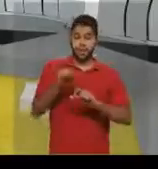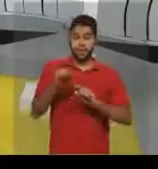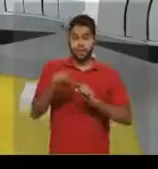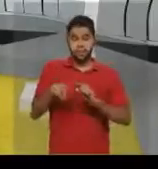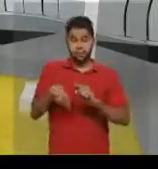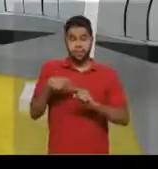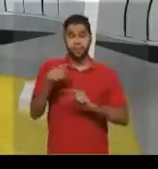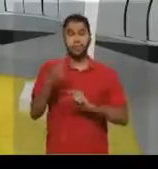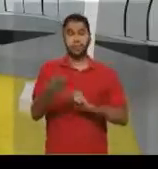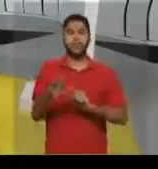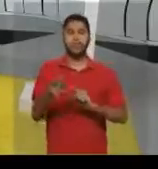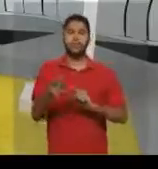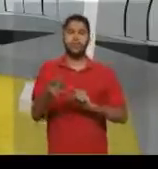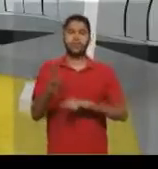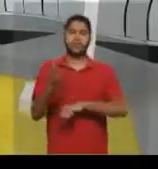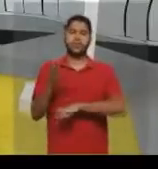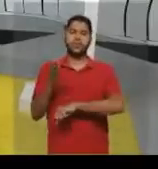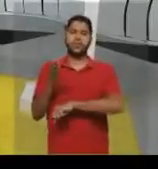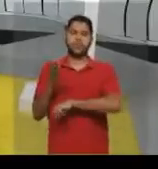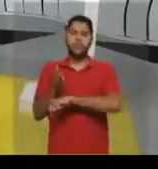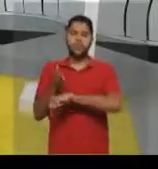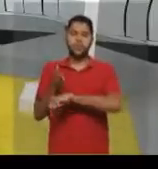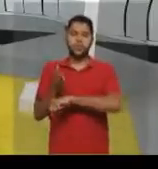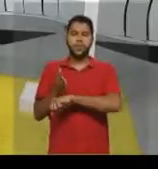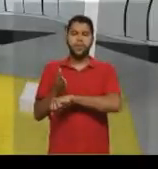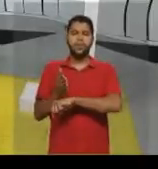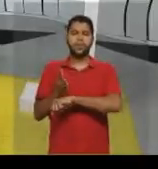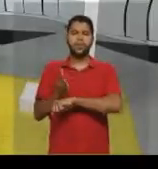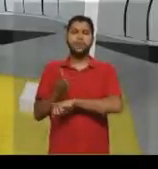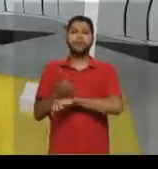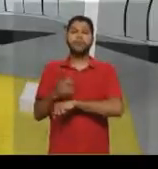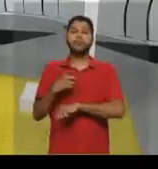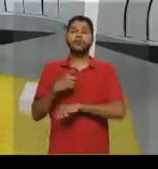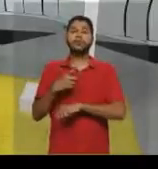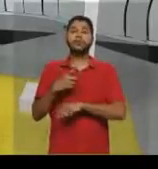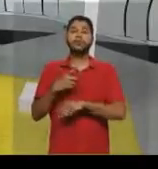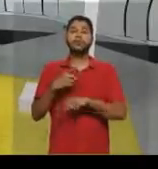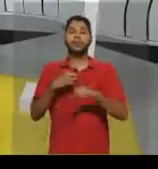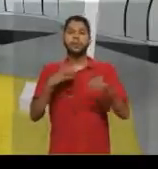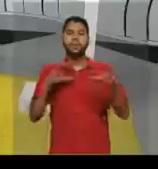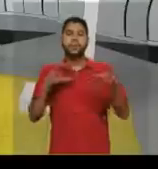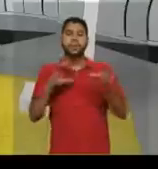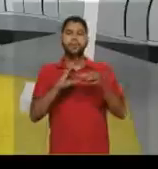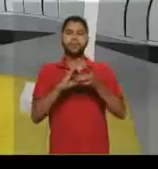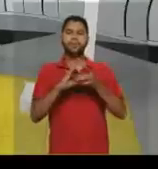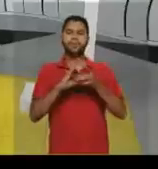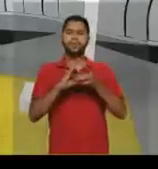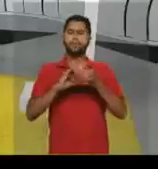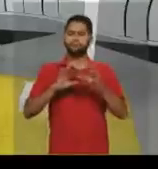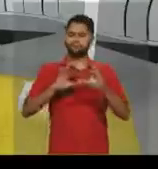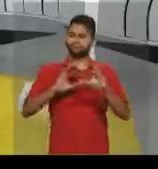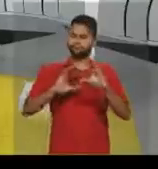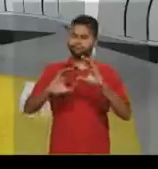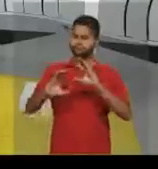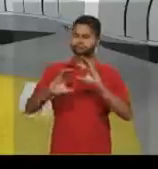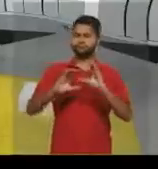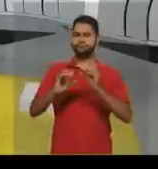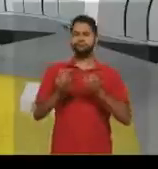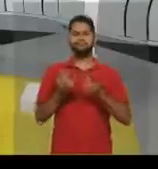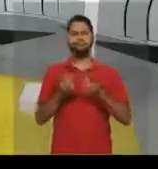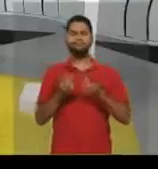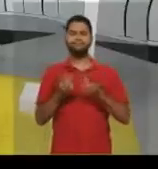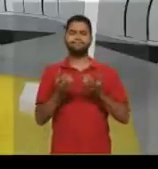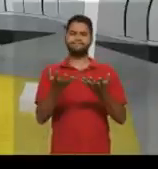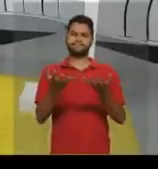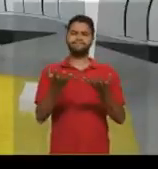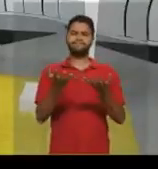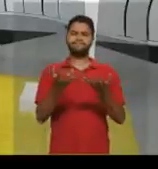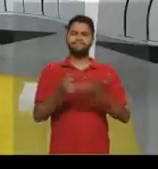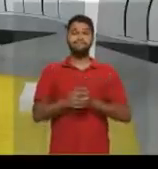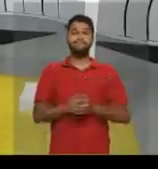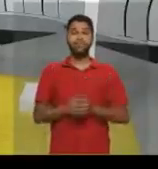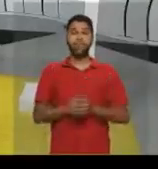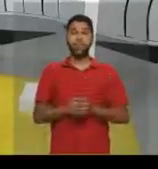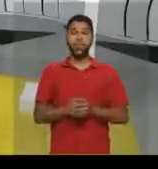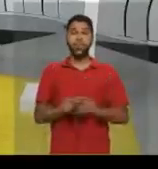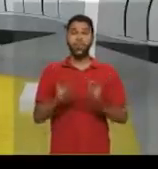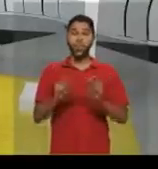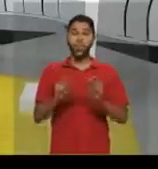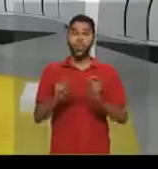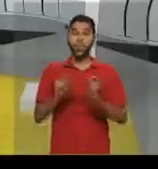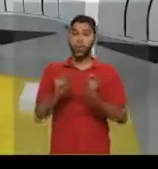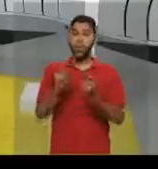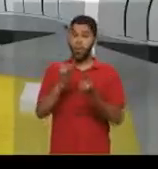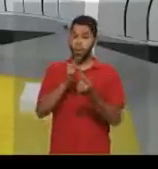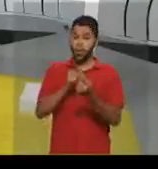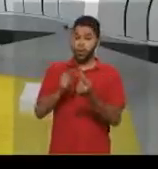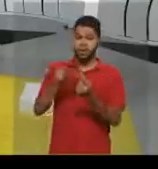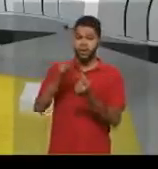pós-moderna, o contemporâneo, ele vai estar associado à comunicação. Ou seja, o objeto artístico